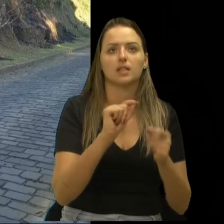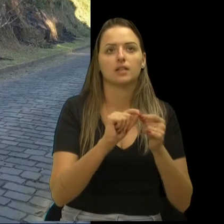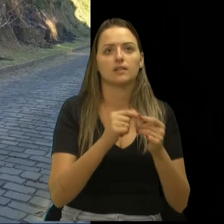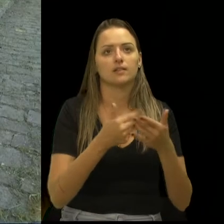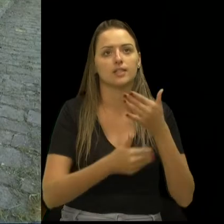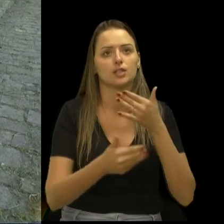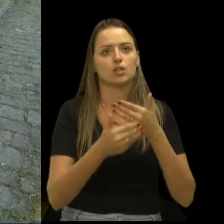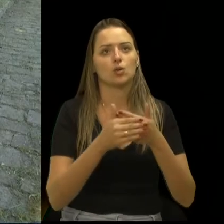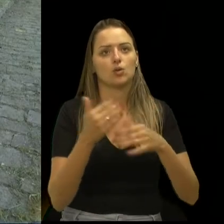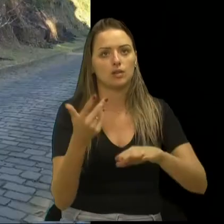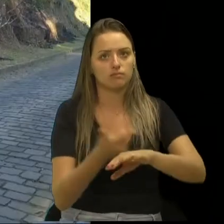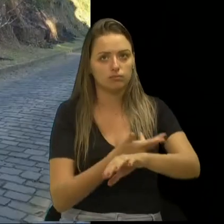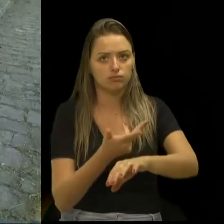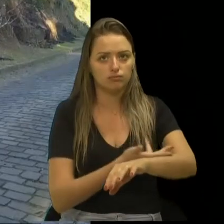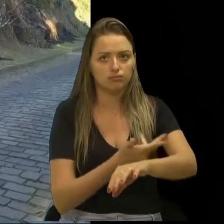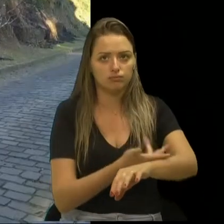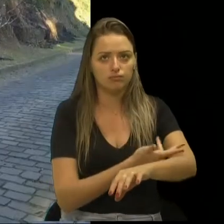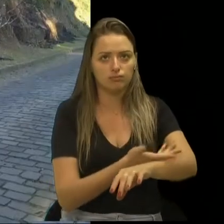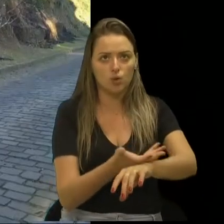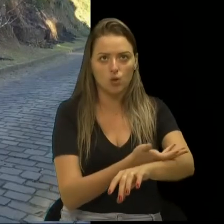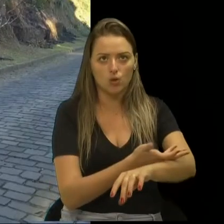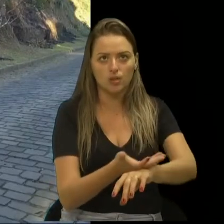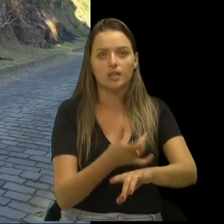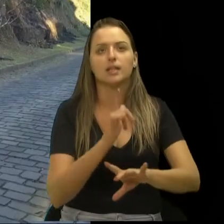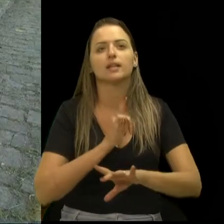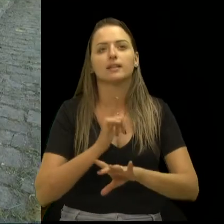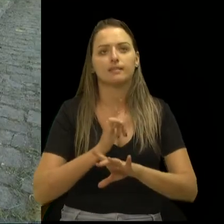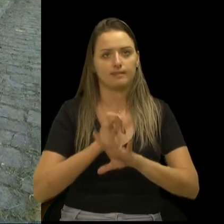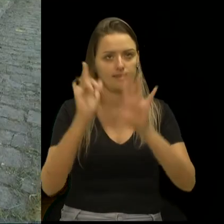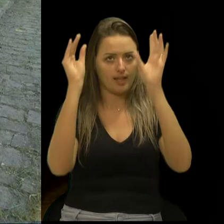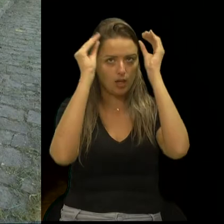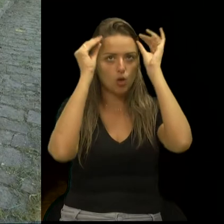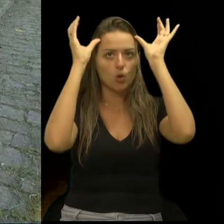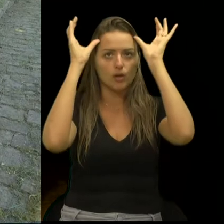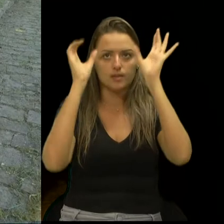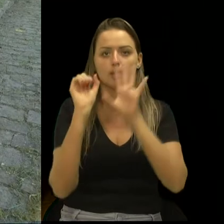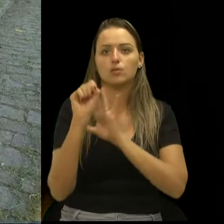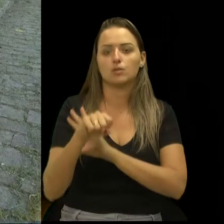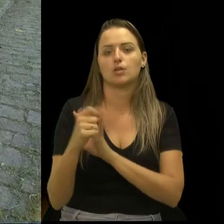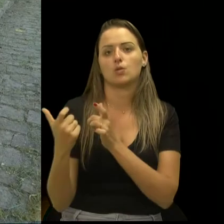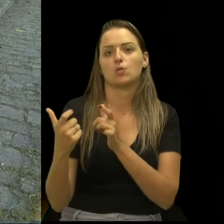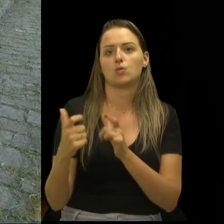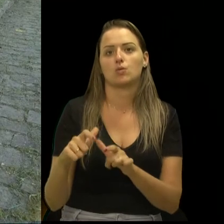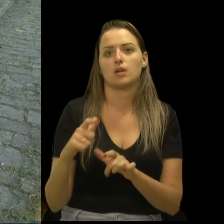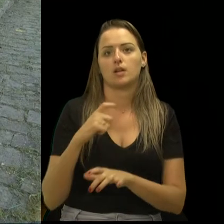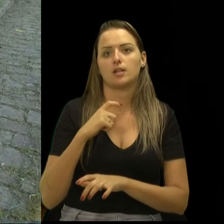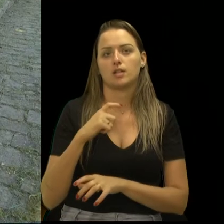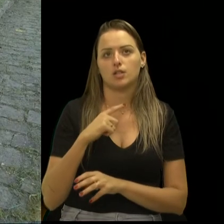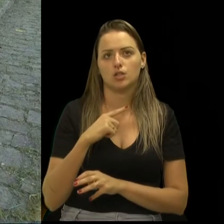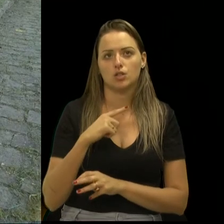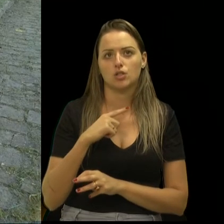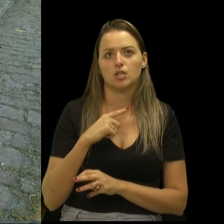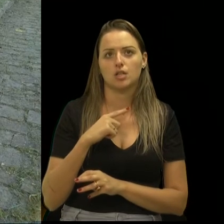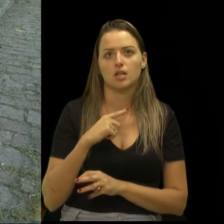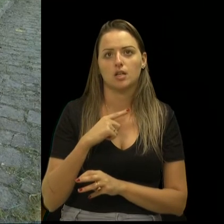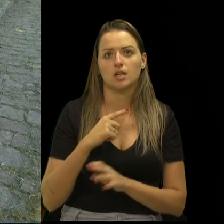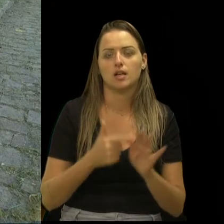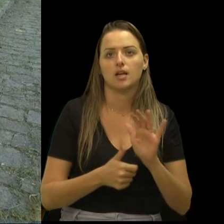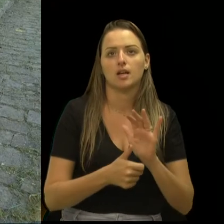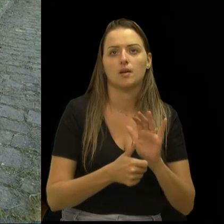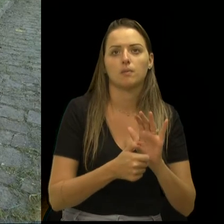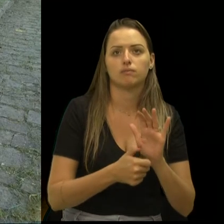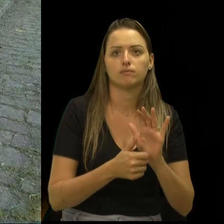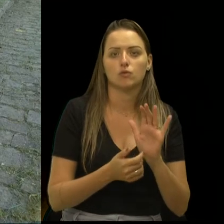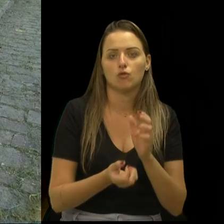roçada, sem conhecimento ontem, tinha uma palha seca, foi ali, queimou.